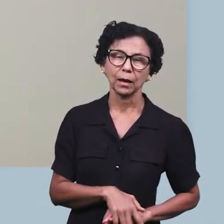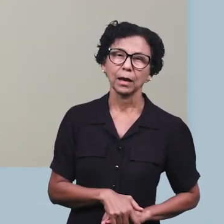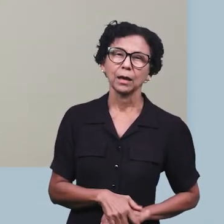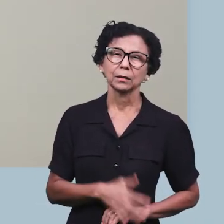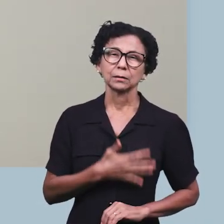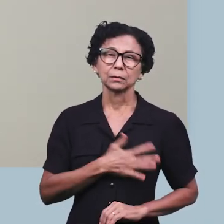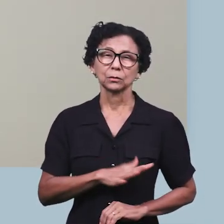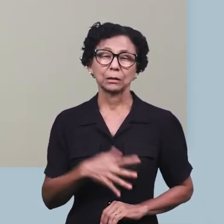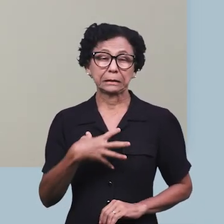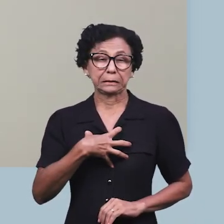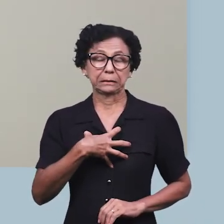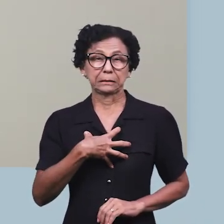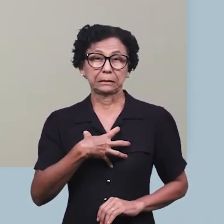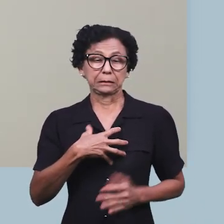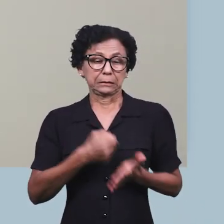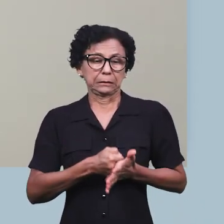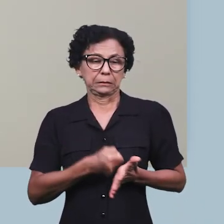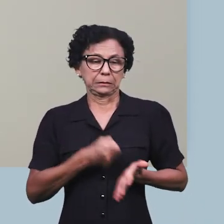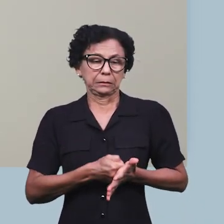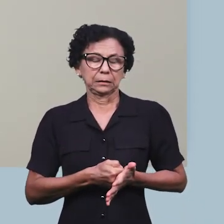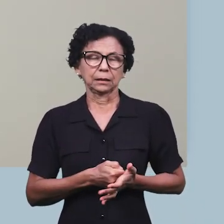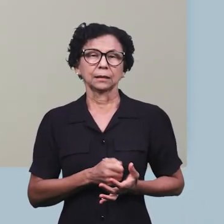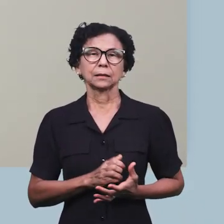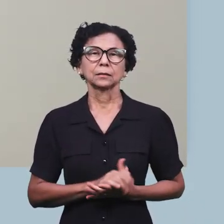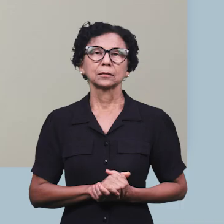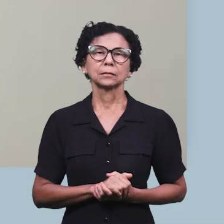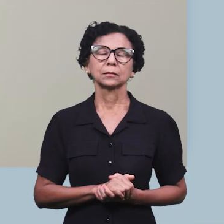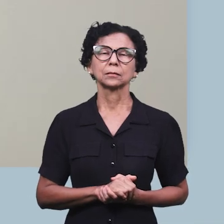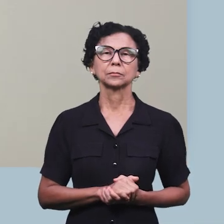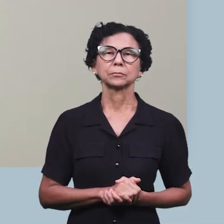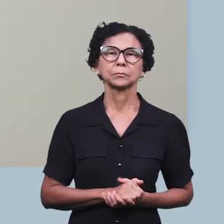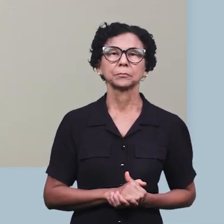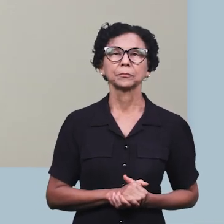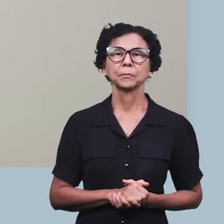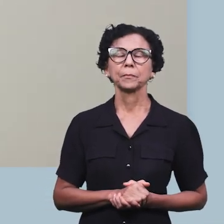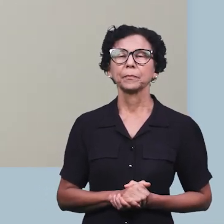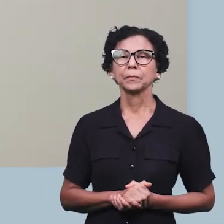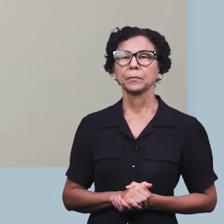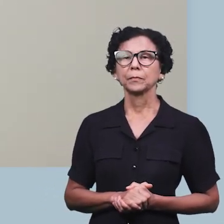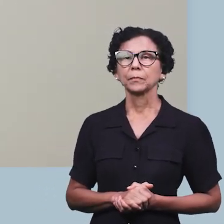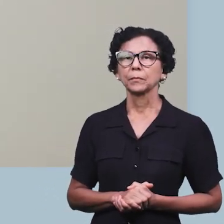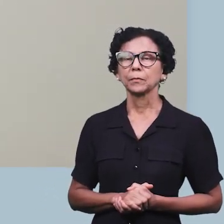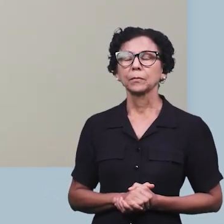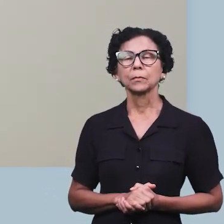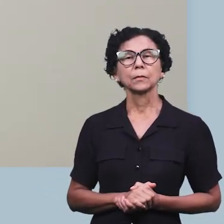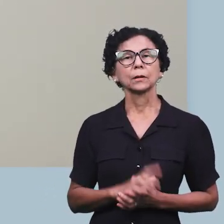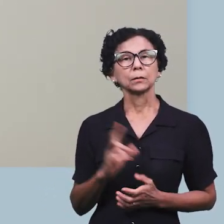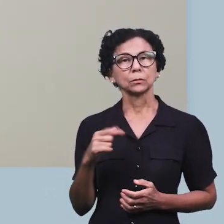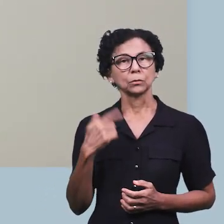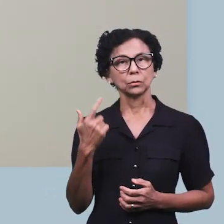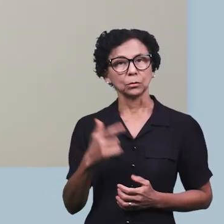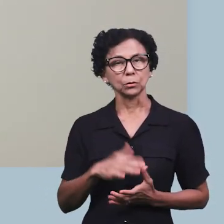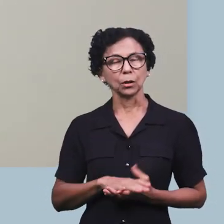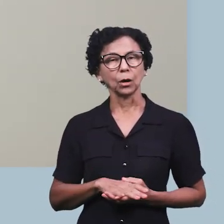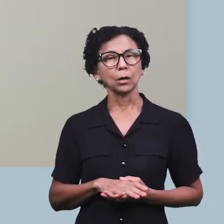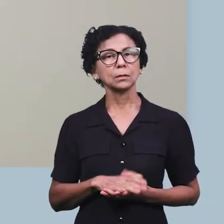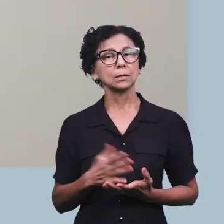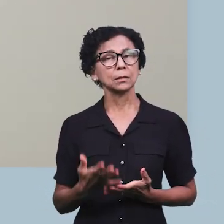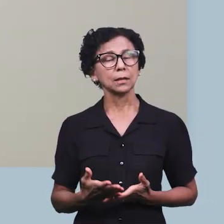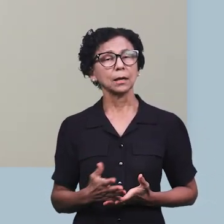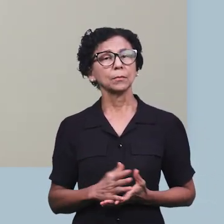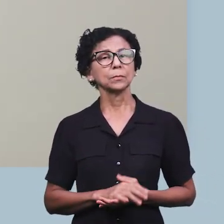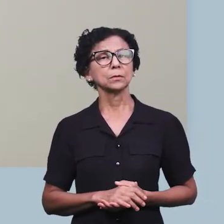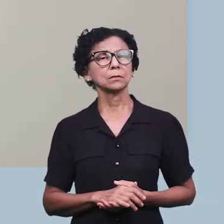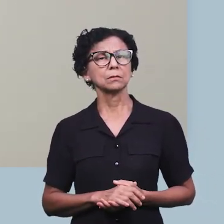diminuindo muito. Porque todos nós temos personalidades e as crianças também têm. Crianças que